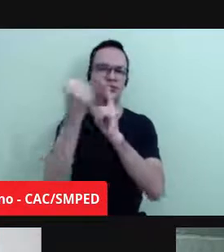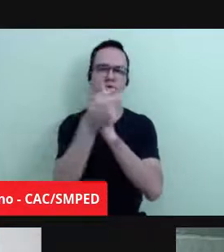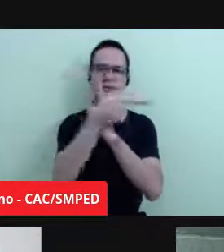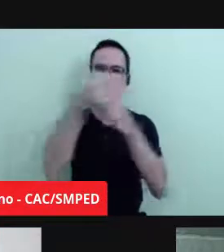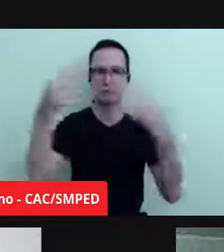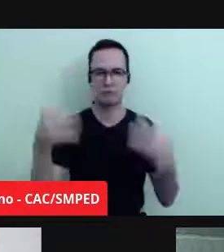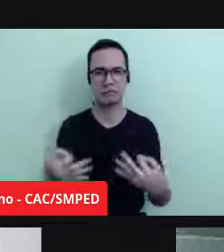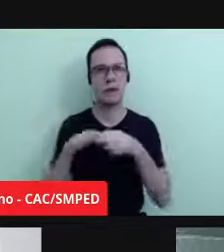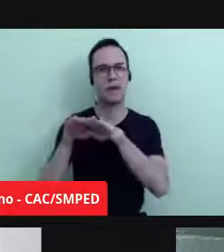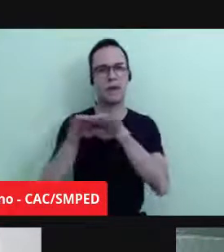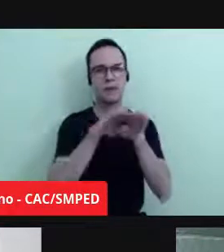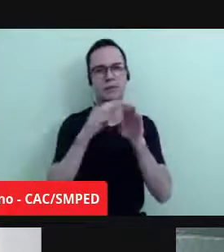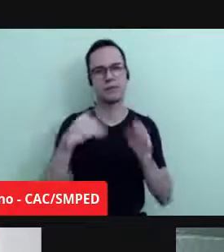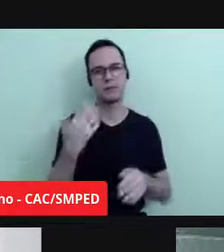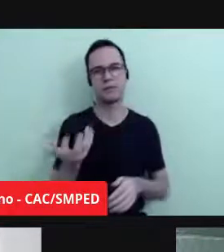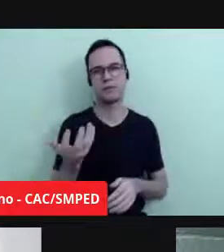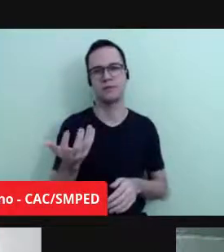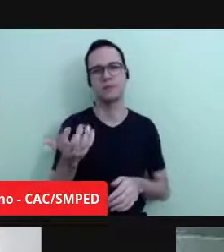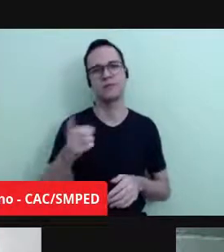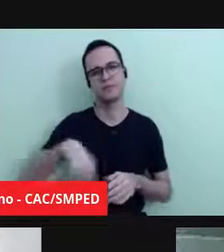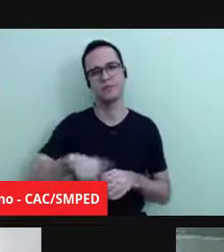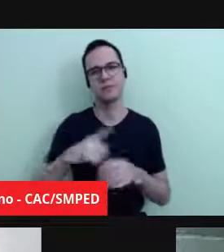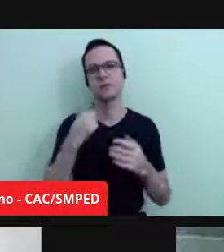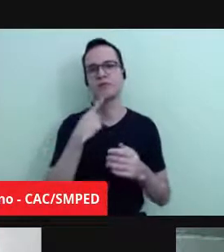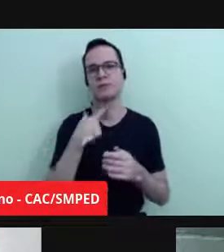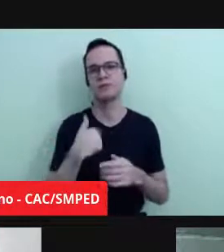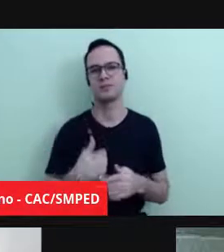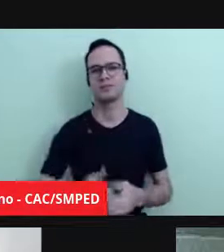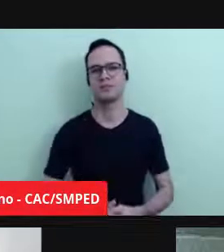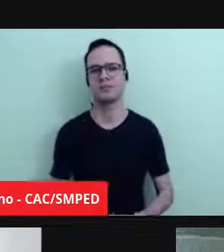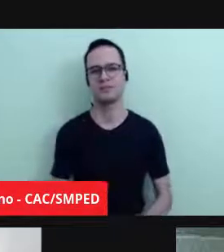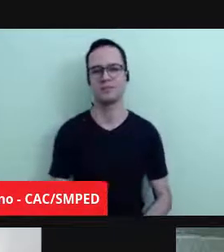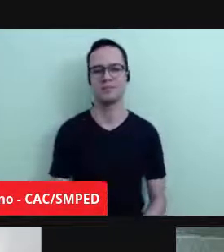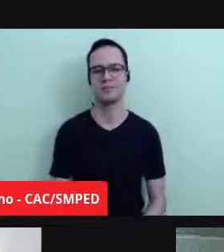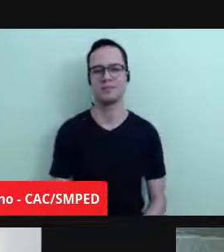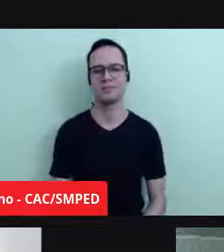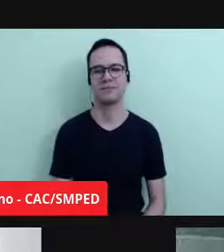e igualitária que a gente tanto quer, que a gente tanto deseja.